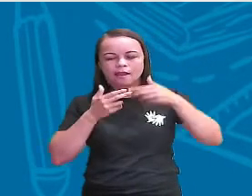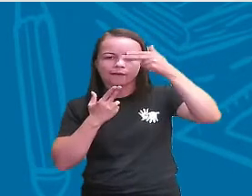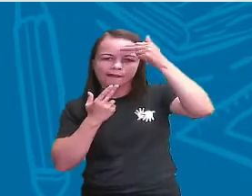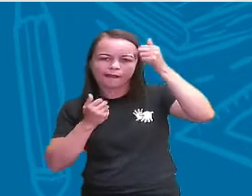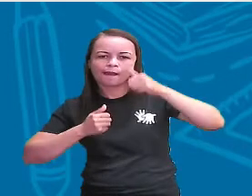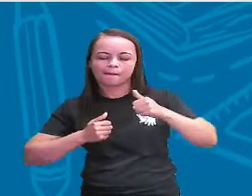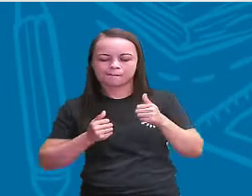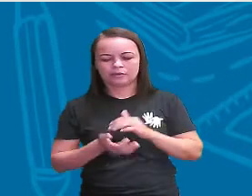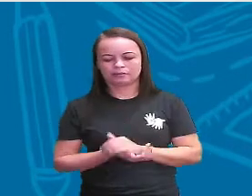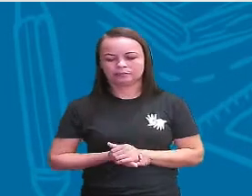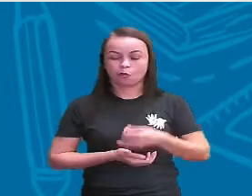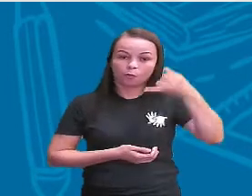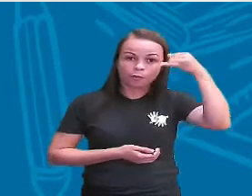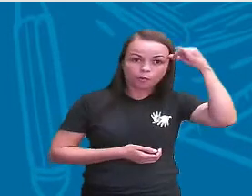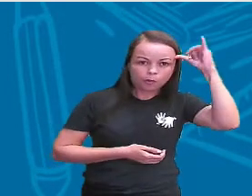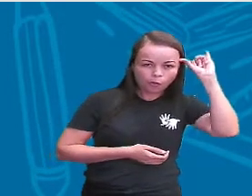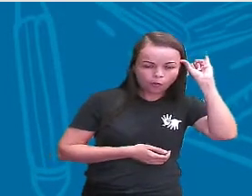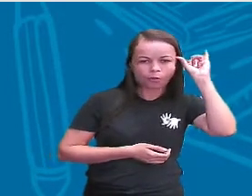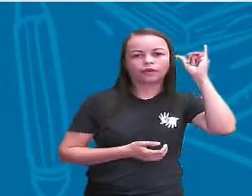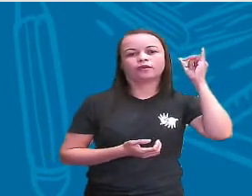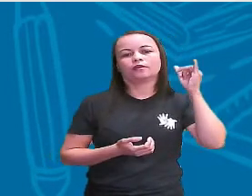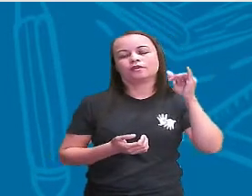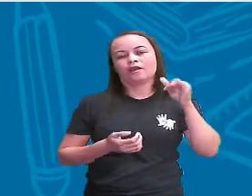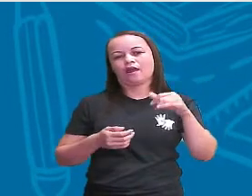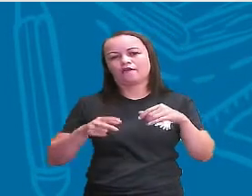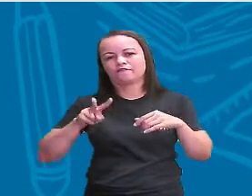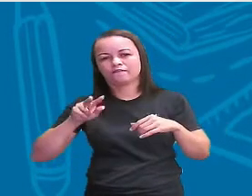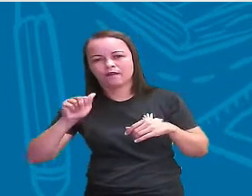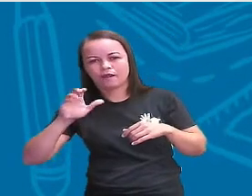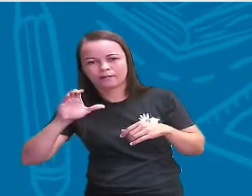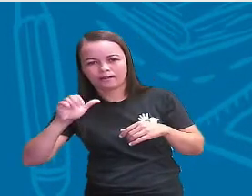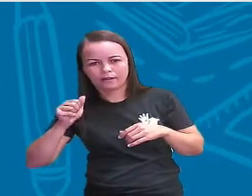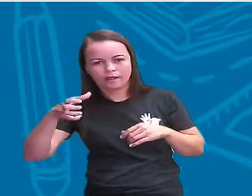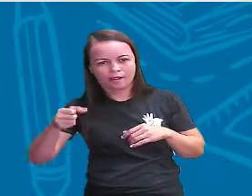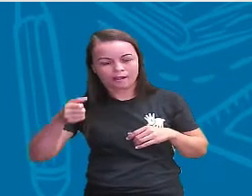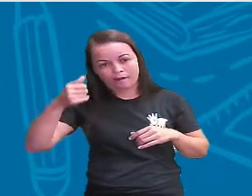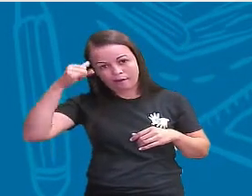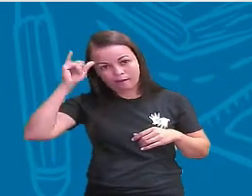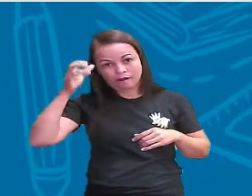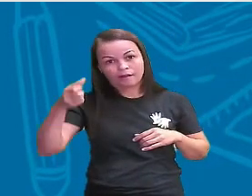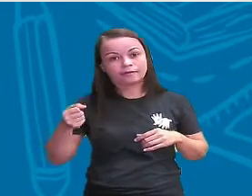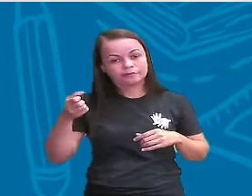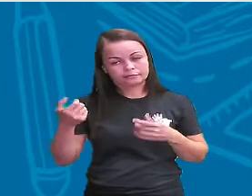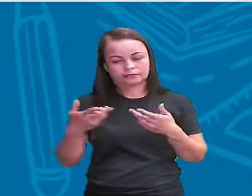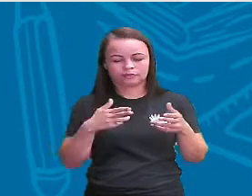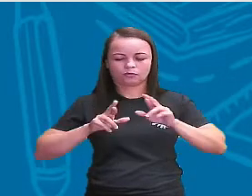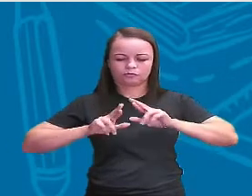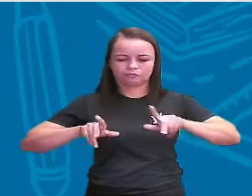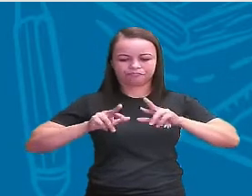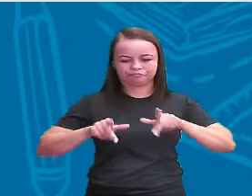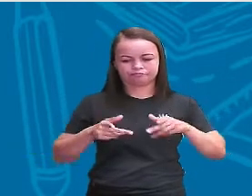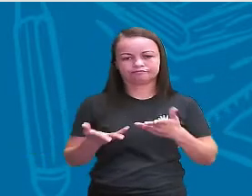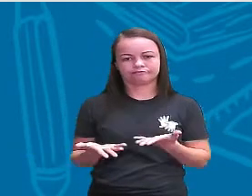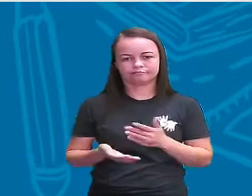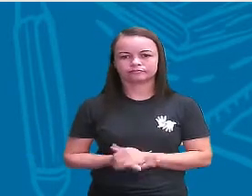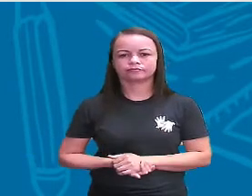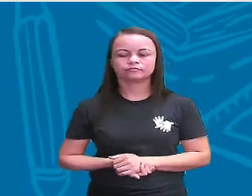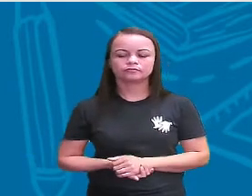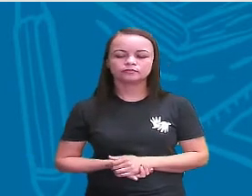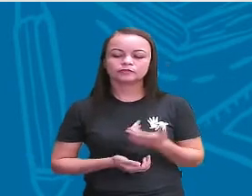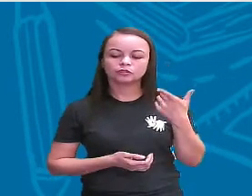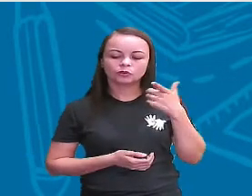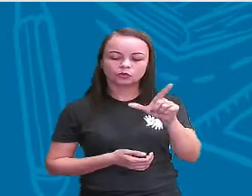vaca. Então, são palavras diferentes, tá? Existe também o gênero dessa forma. E outra forma